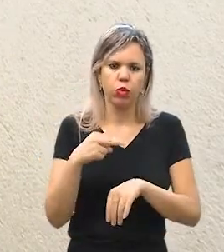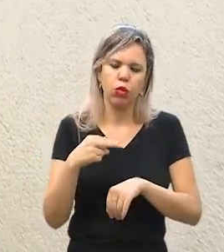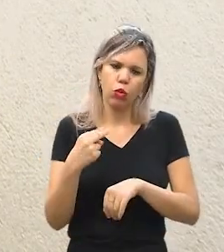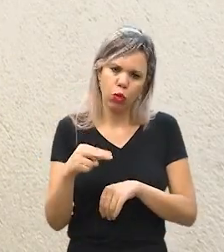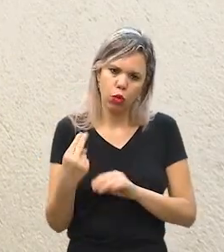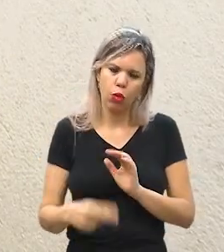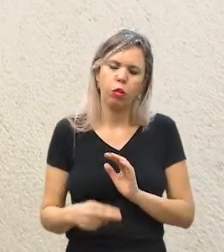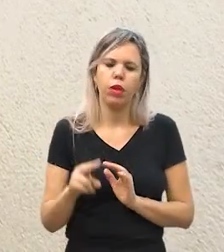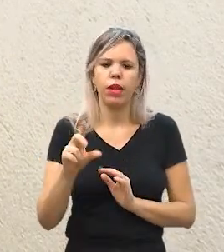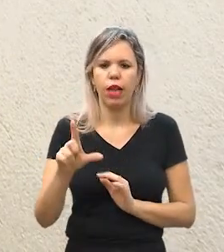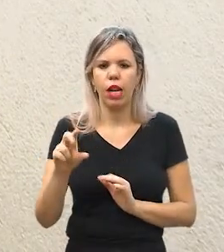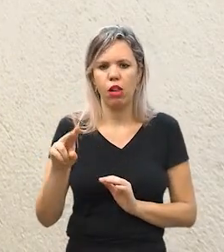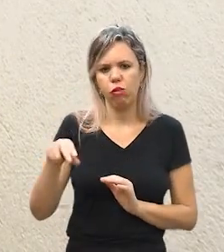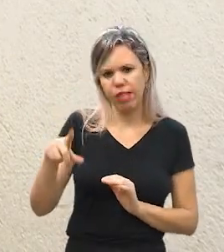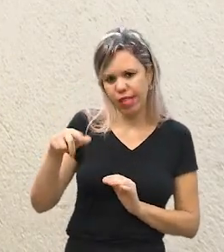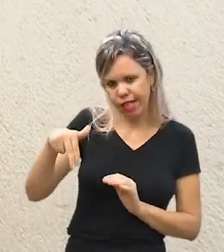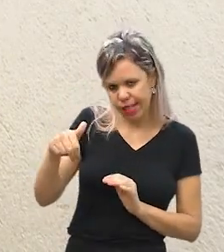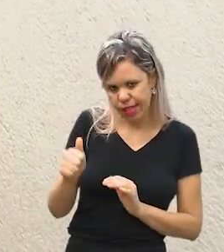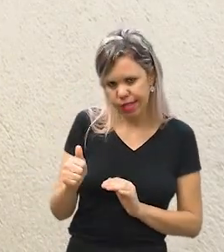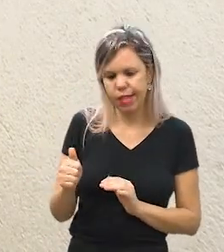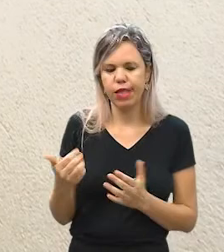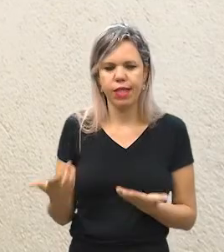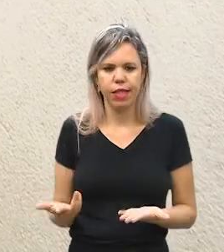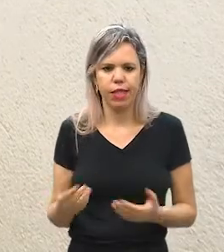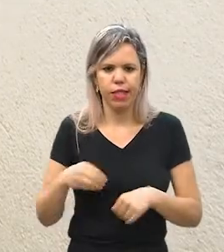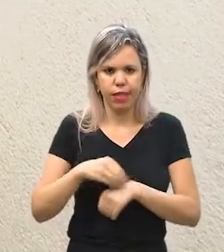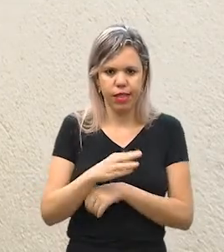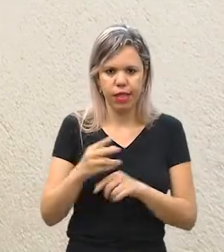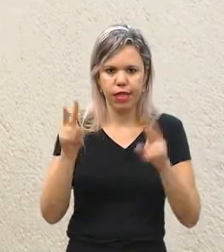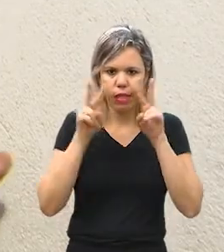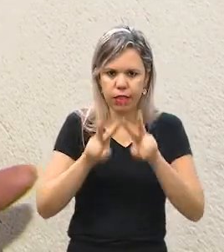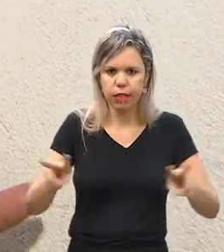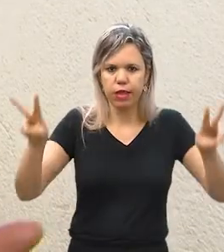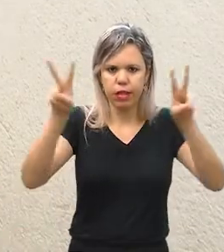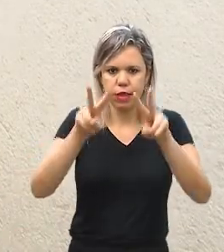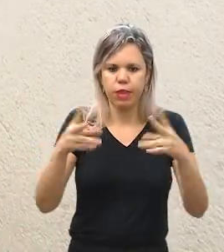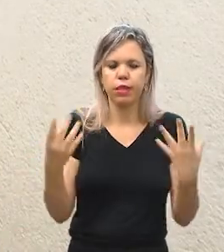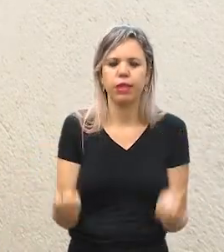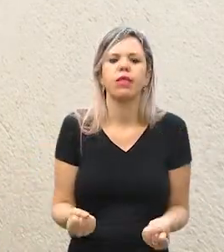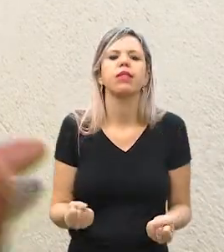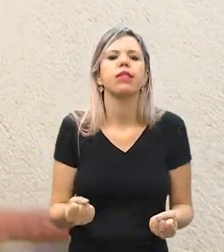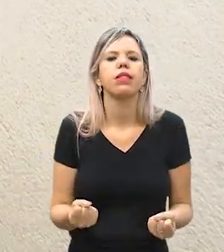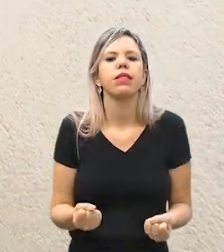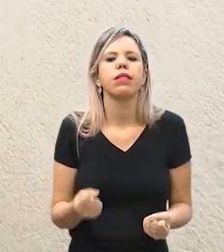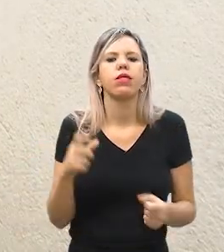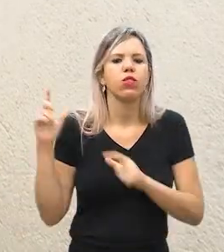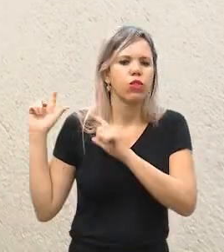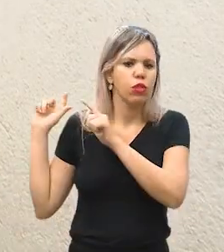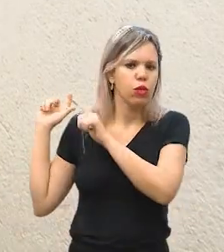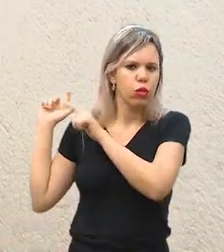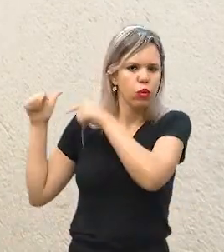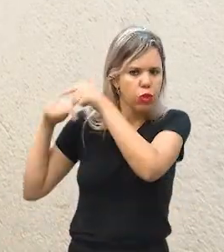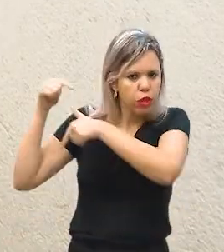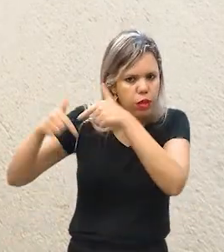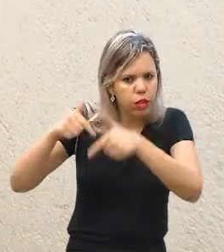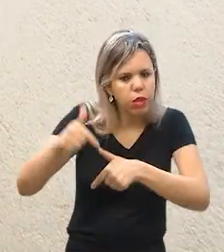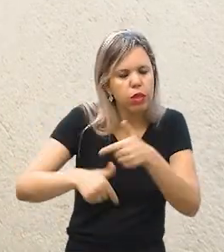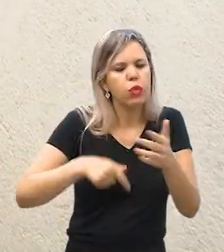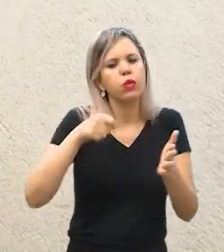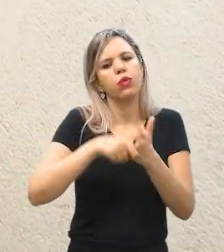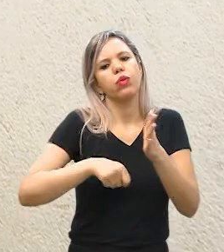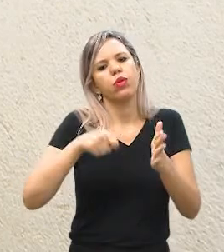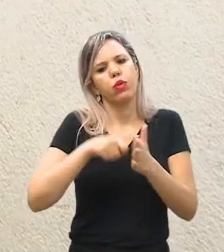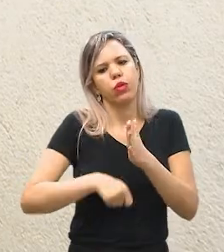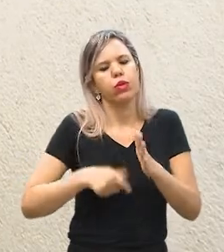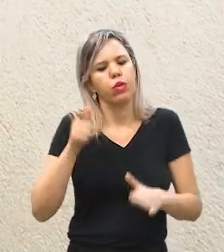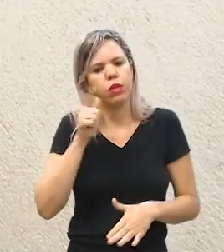de Laudelina de Campos Melo para dar essa visibilidade para a sua trajetória histórica, para as suas lutas, para as